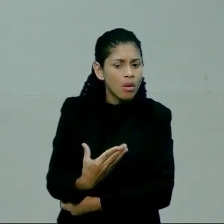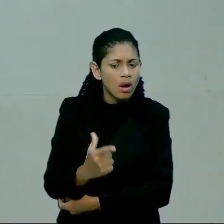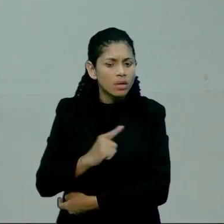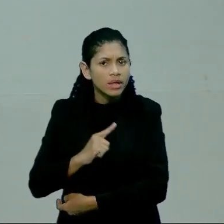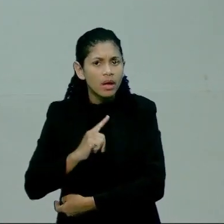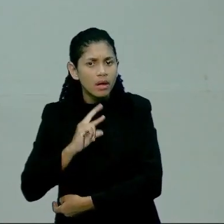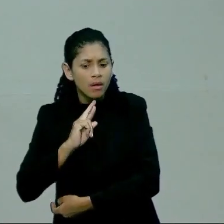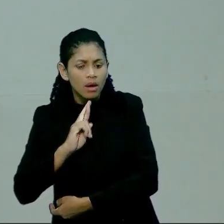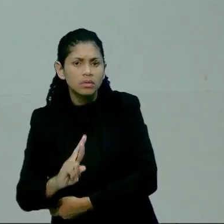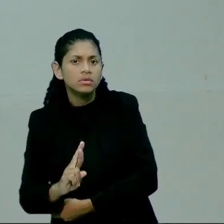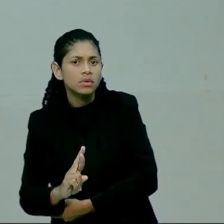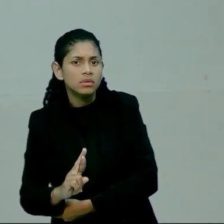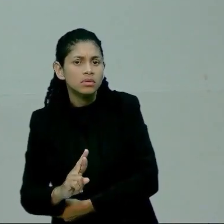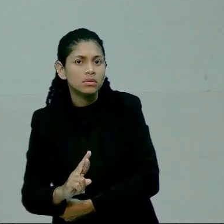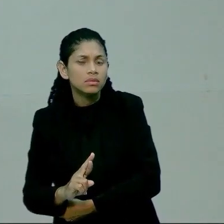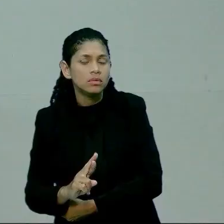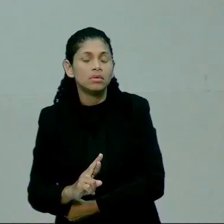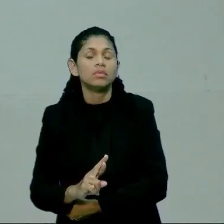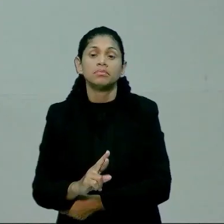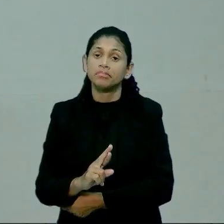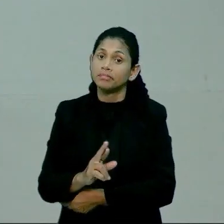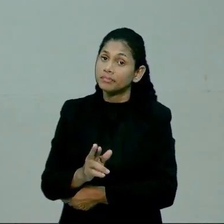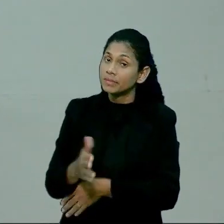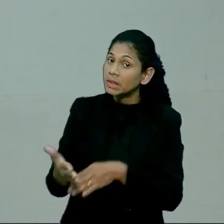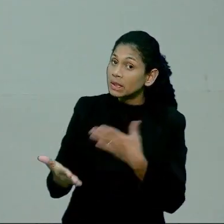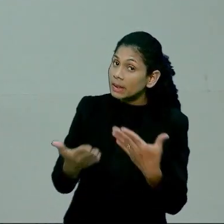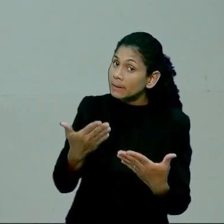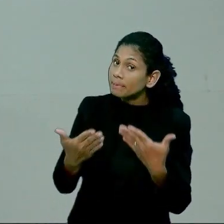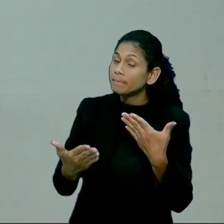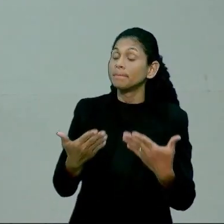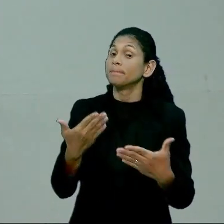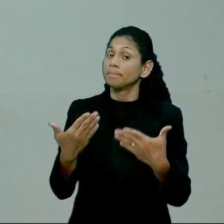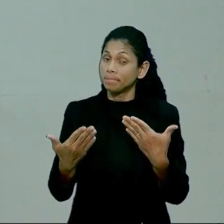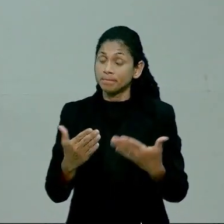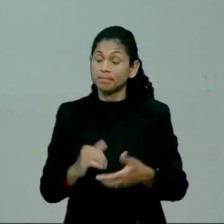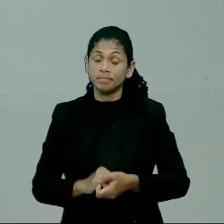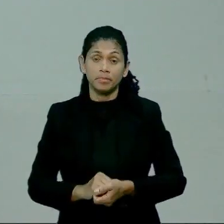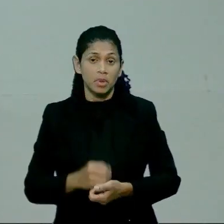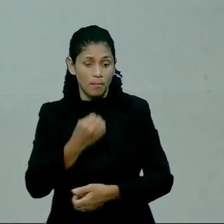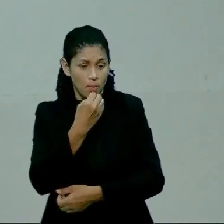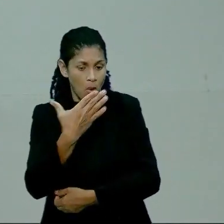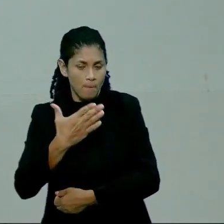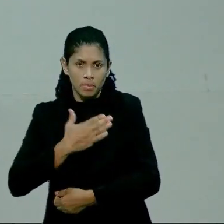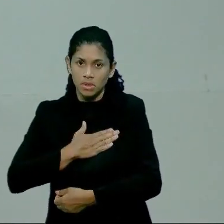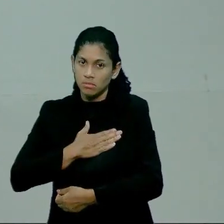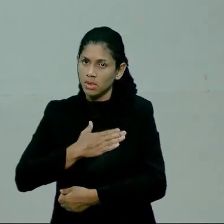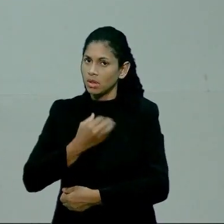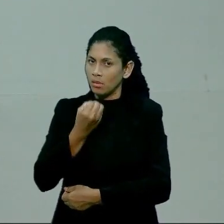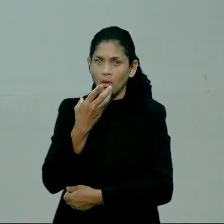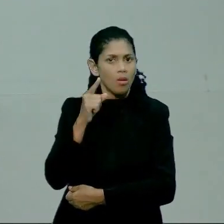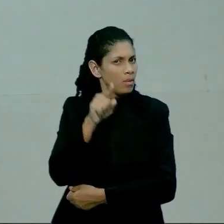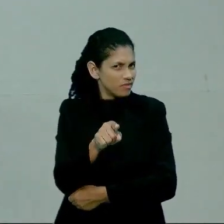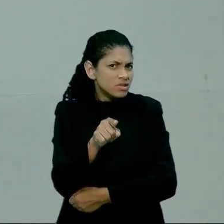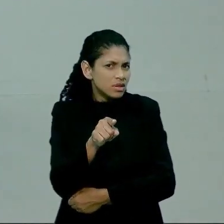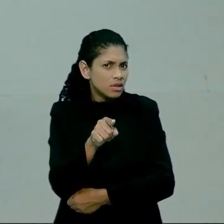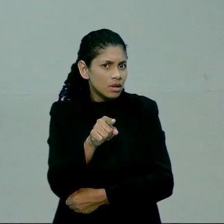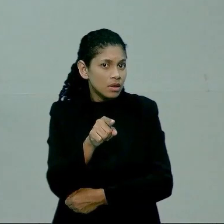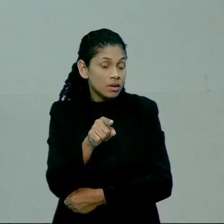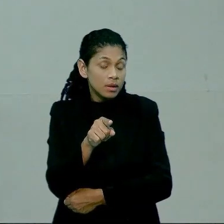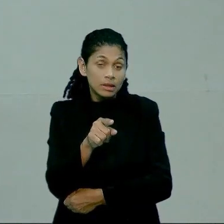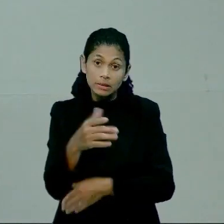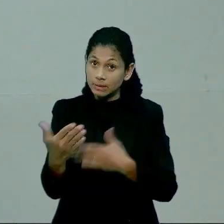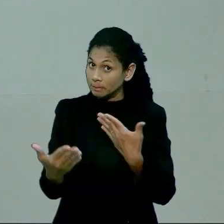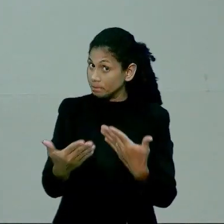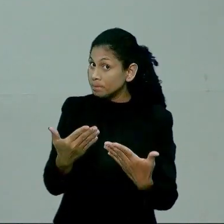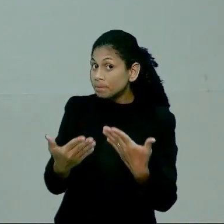o executa. Princípio da individualidade. O que vai ser bom para mim não necessariamente vai ser bom para você. Eu posso apresentar a dinâmica,